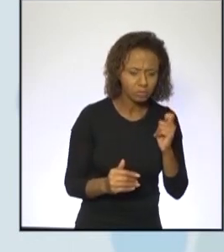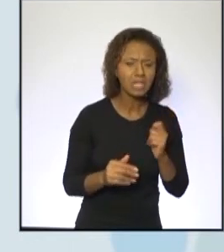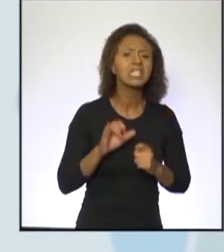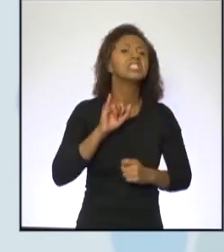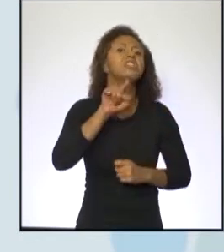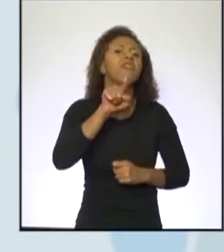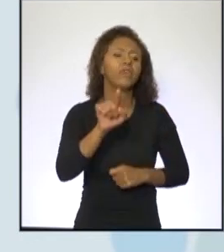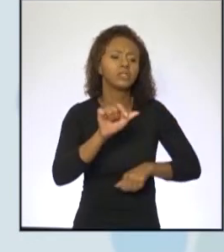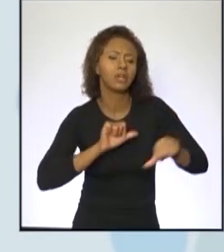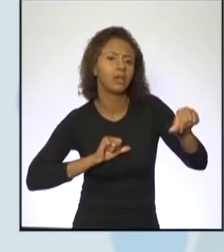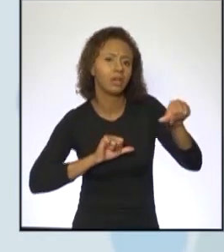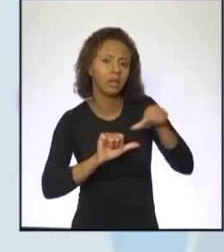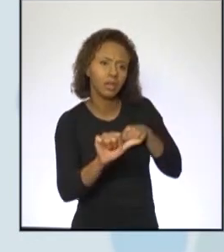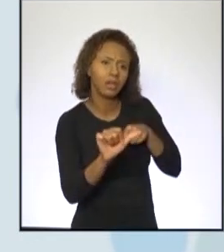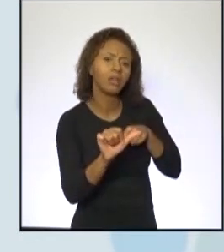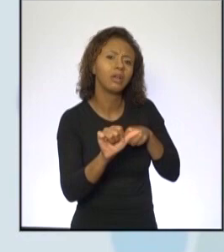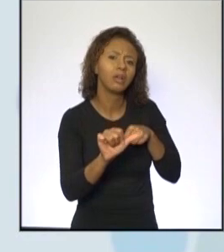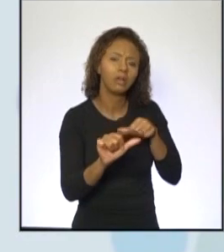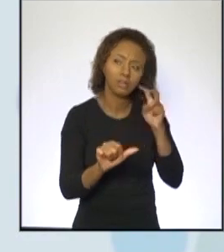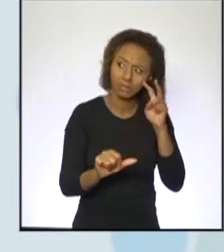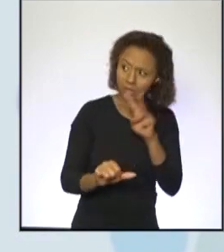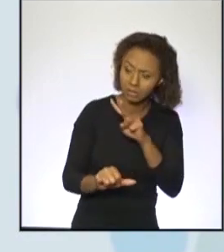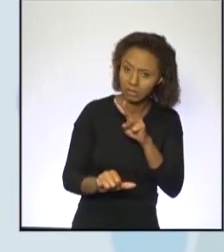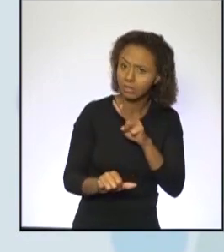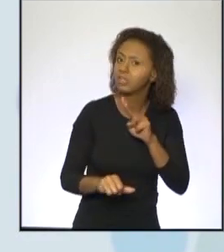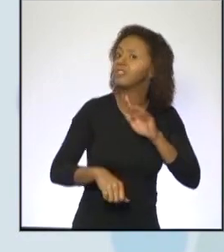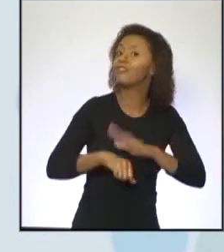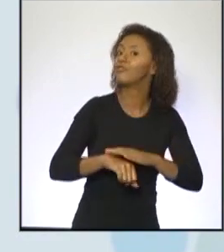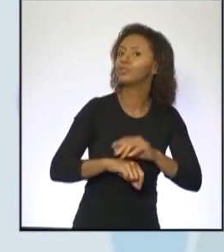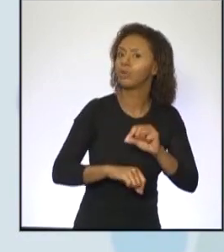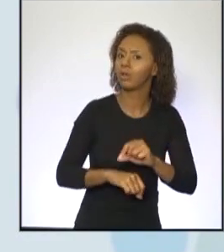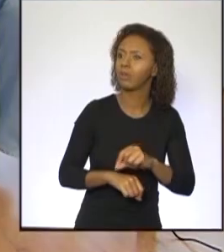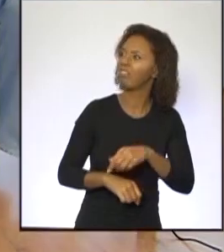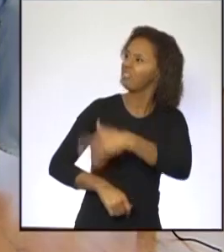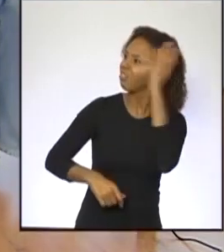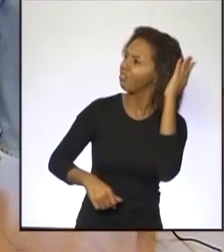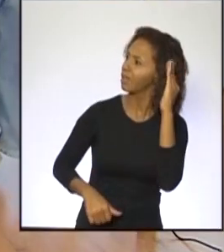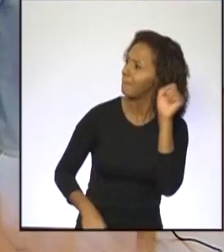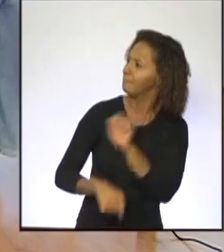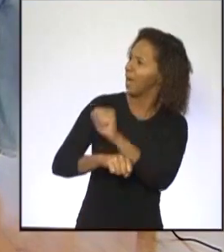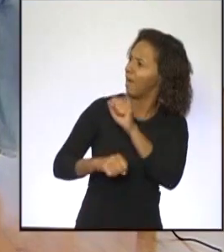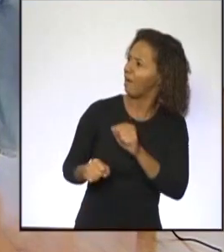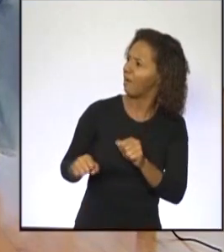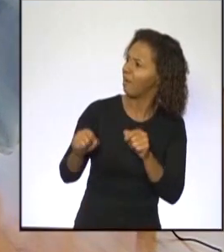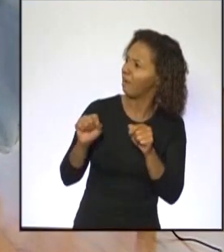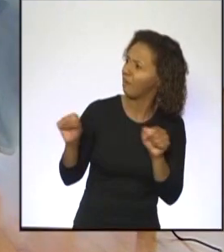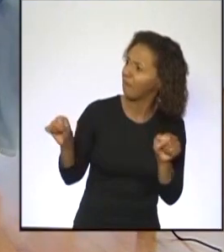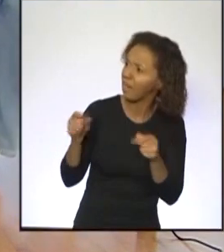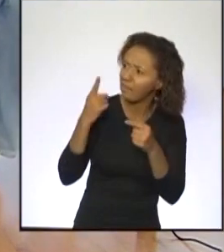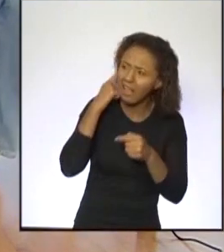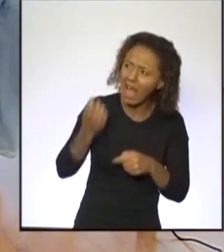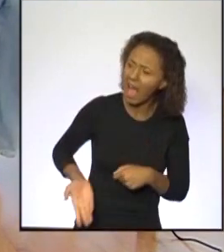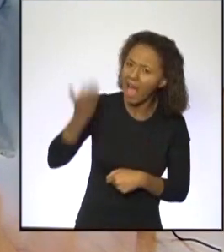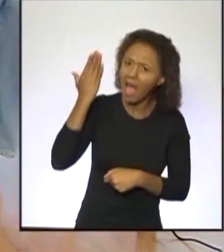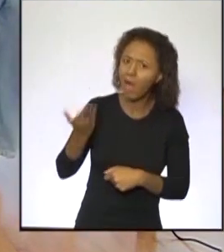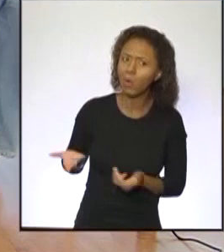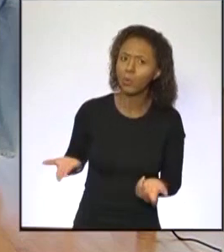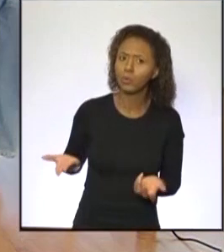que você faria? O que você faria? Mandaria ele parar de ouvir aquele negócio